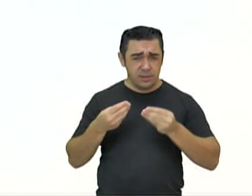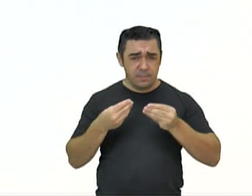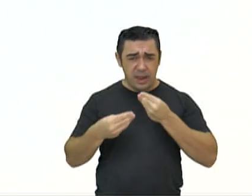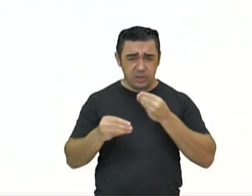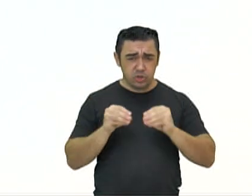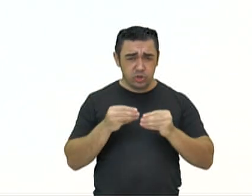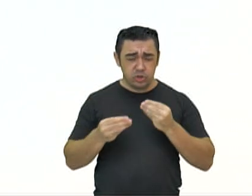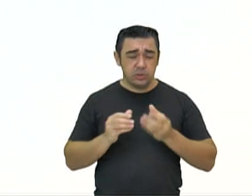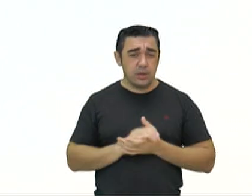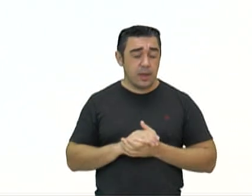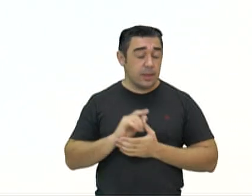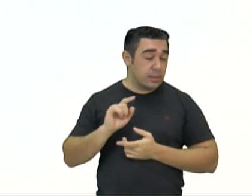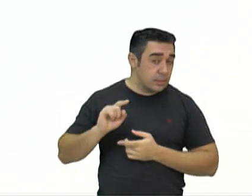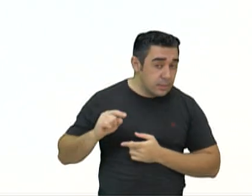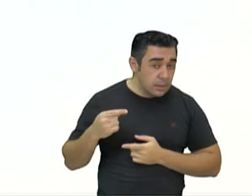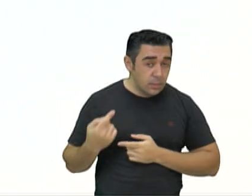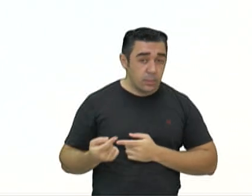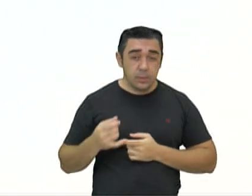vem após